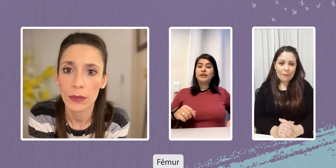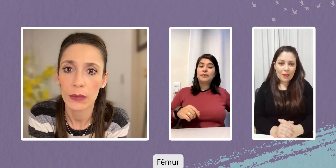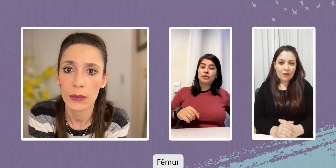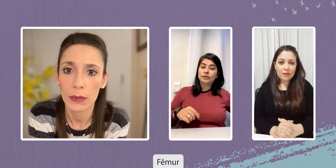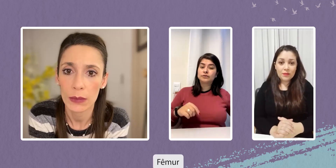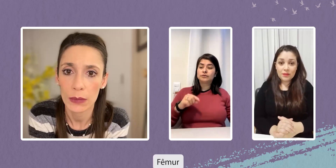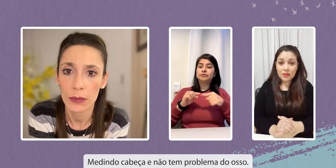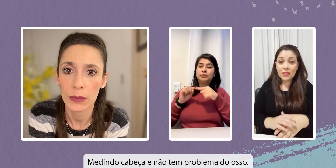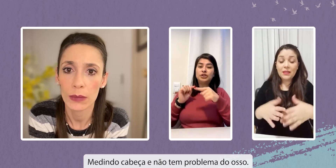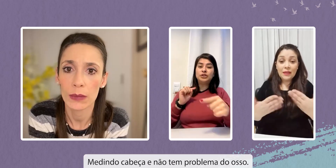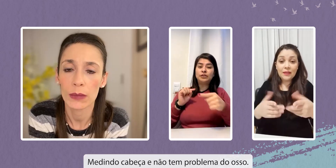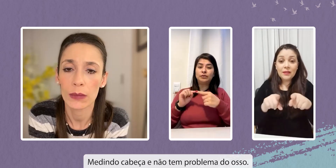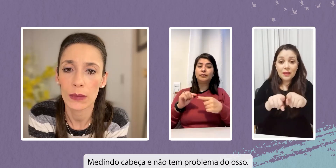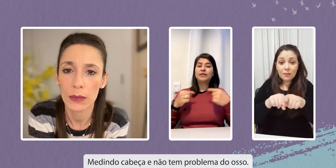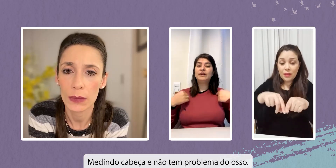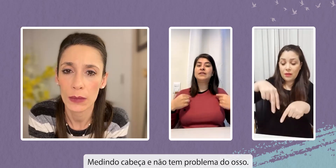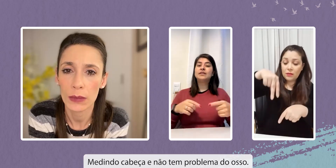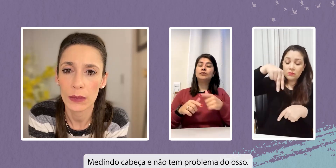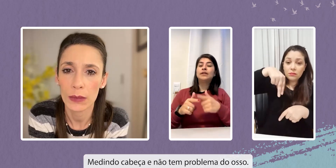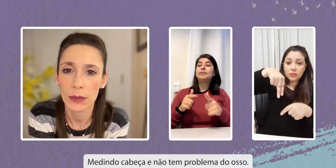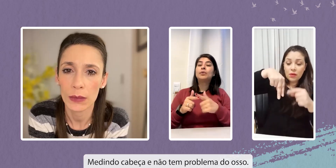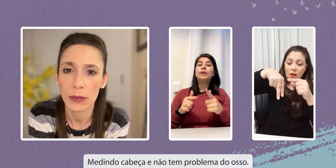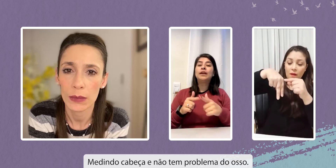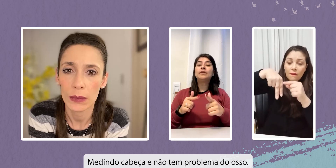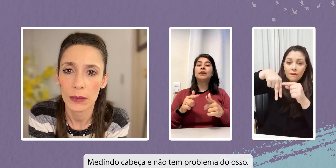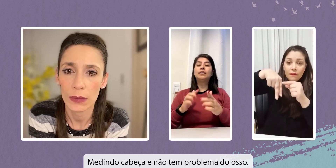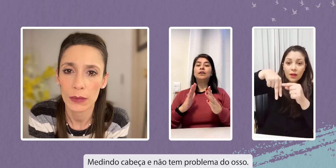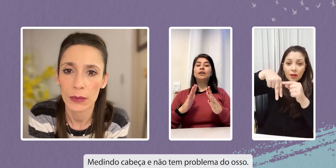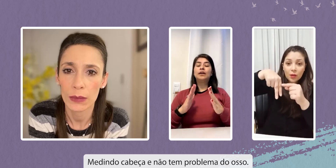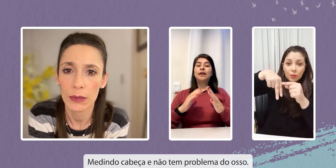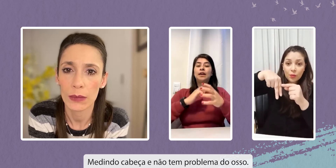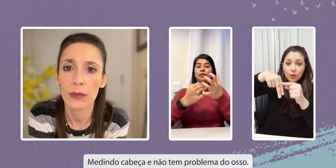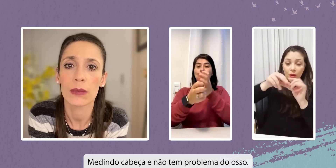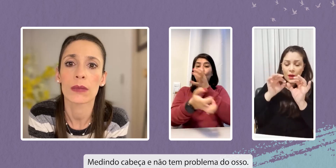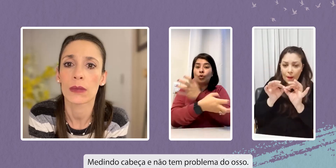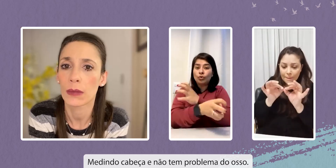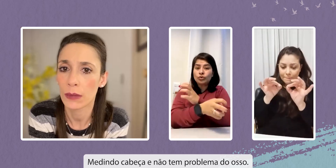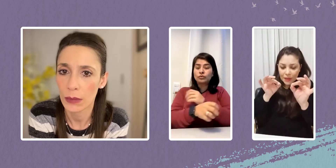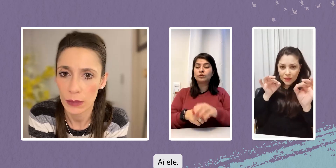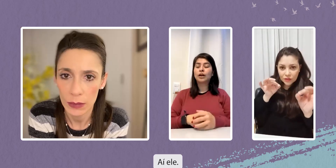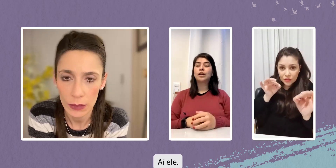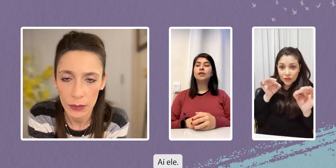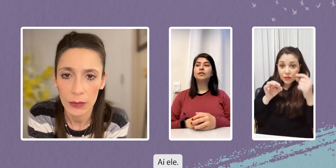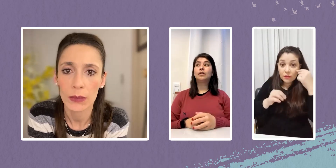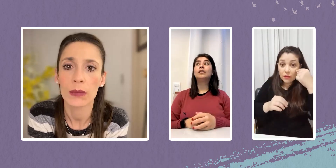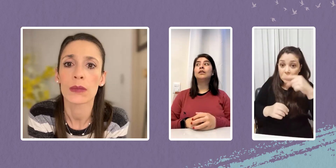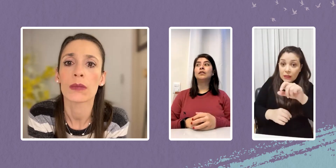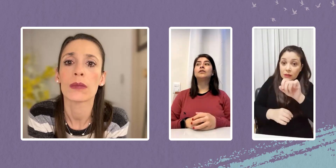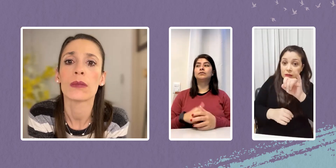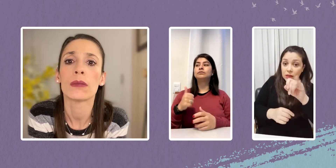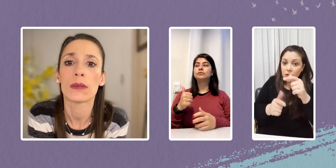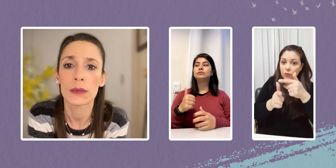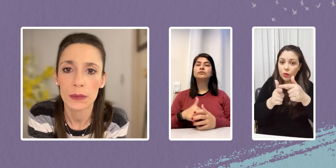O fêmur, medindo, pra ver se não tem problema no osso. Aí ele,